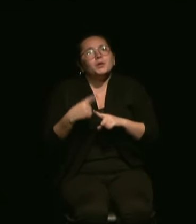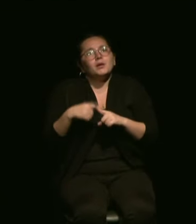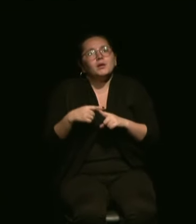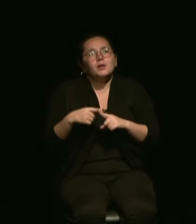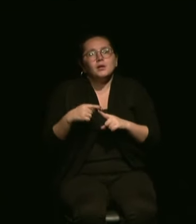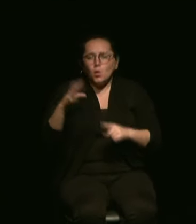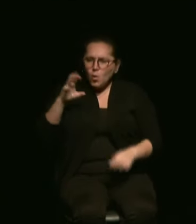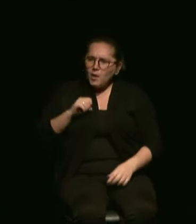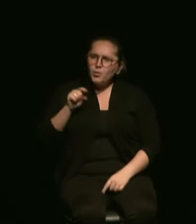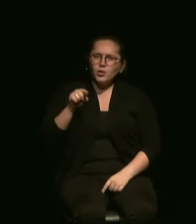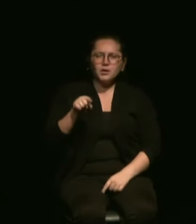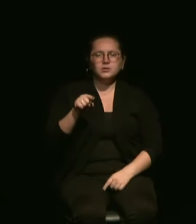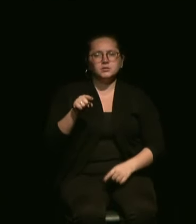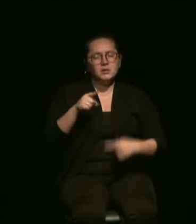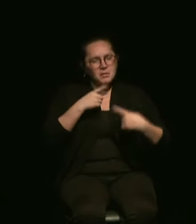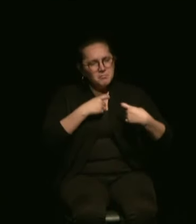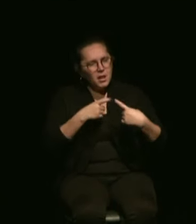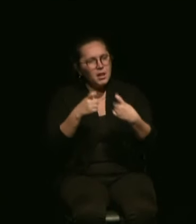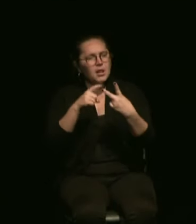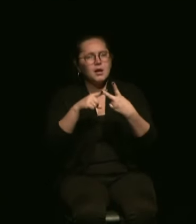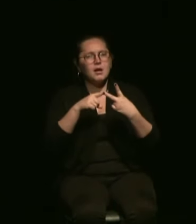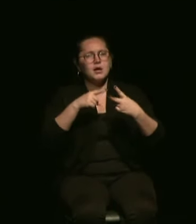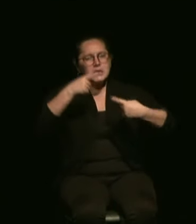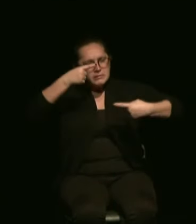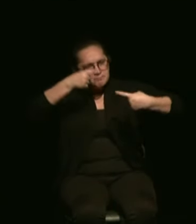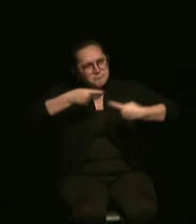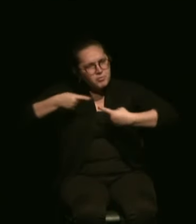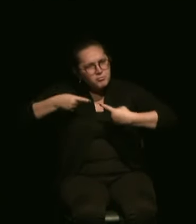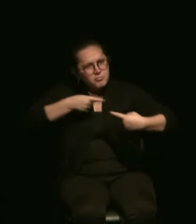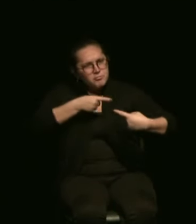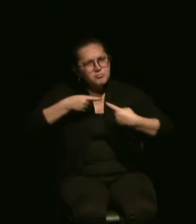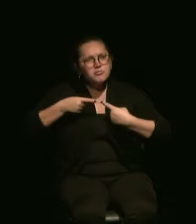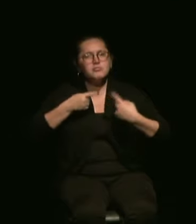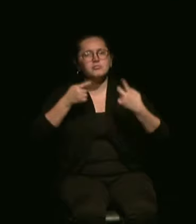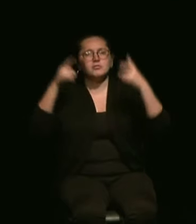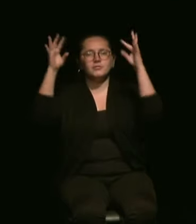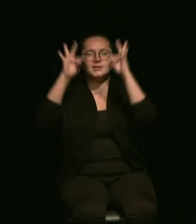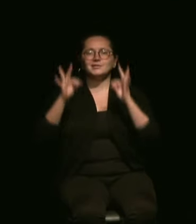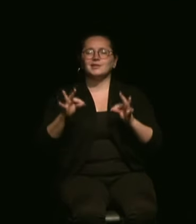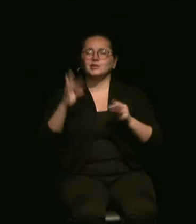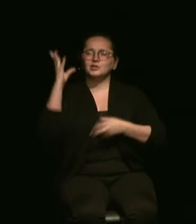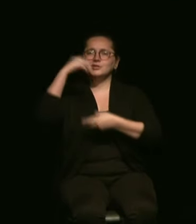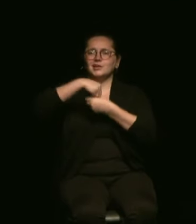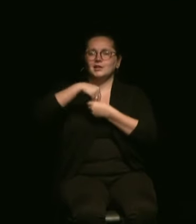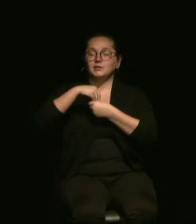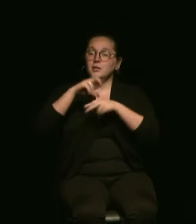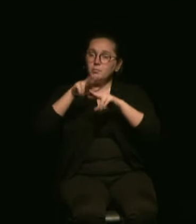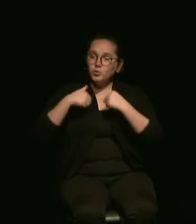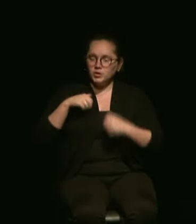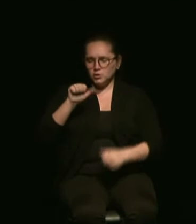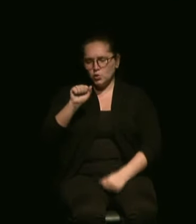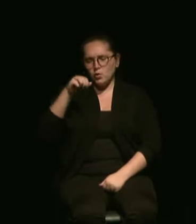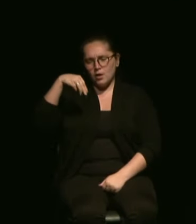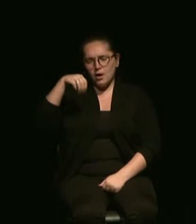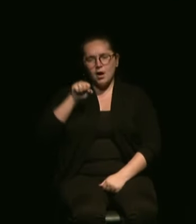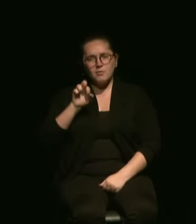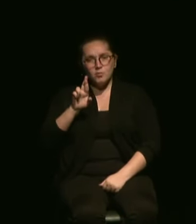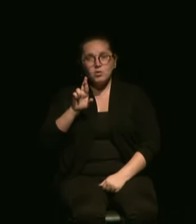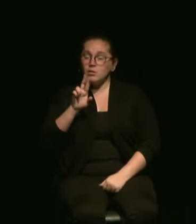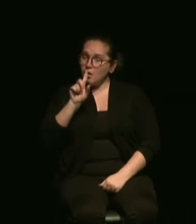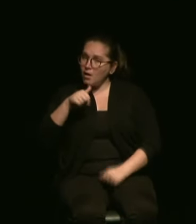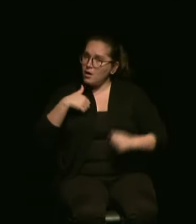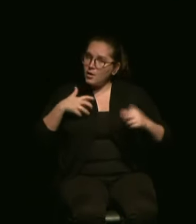amor é isso. Guerras, conflitos, felicidades. Por isso que a palavra amor não é só uma coisa, é